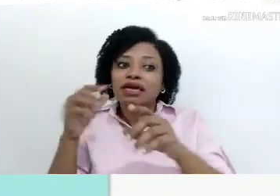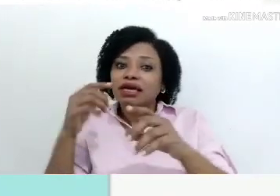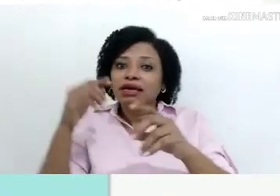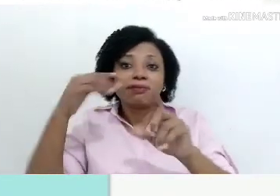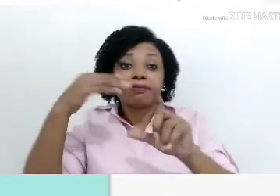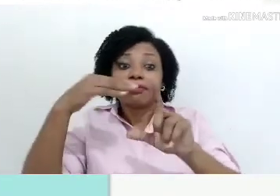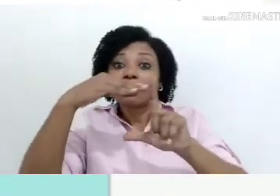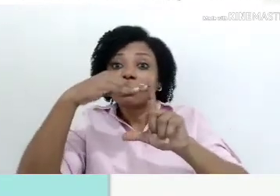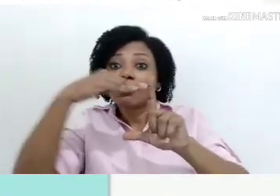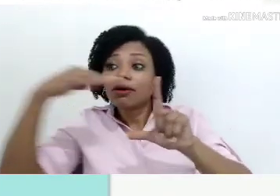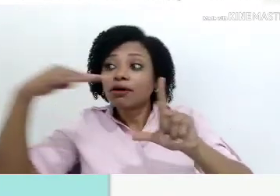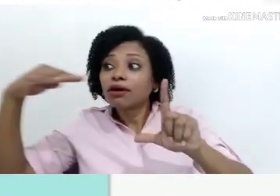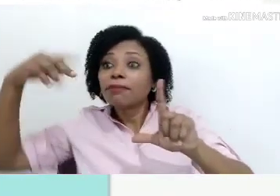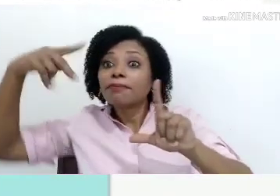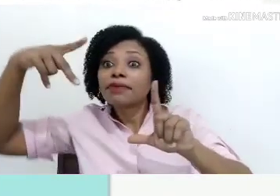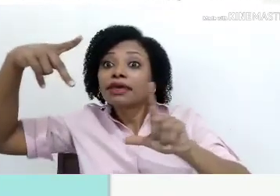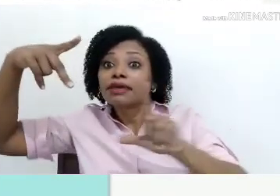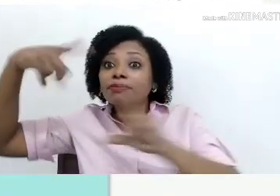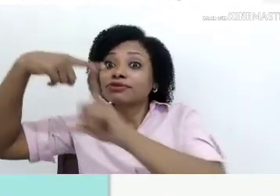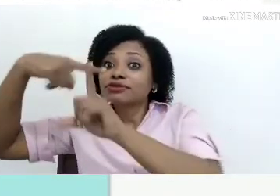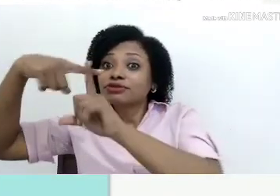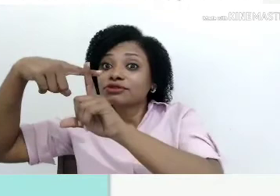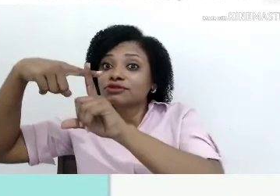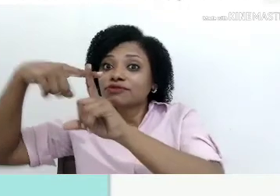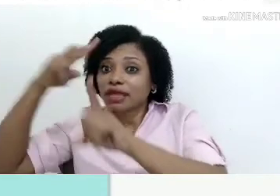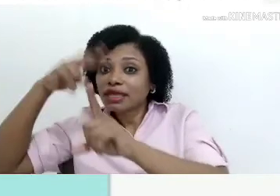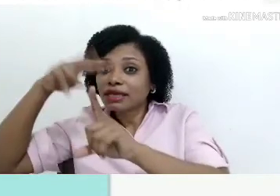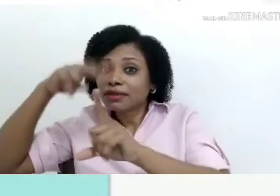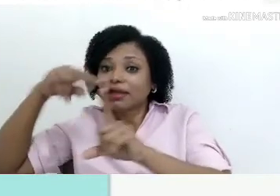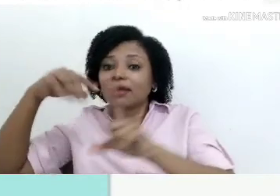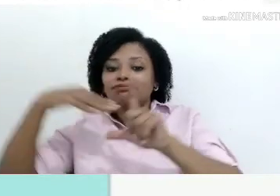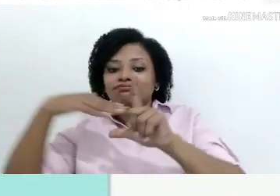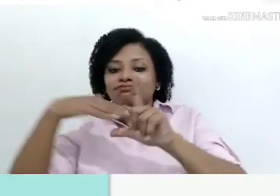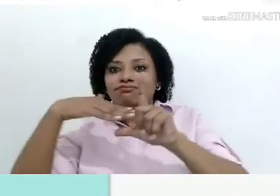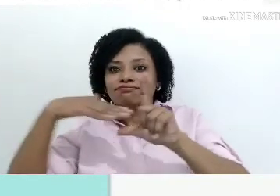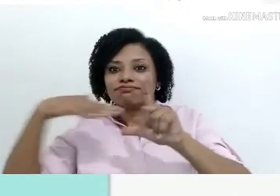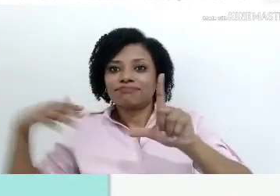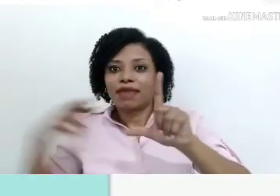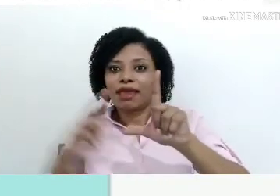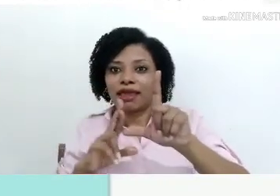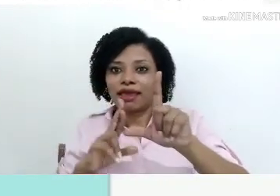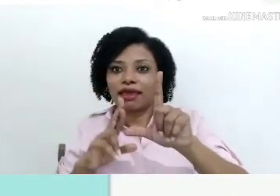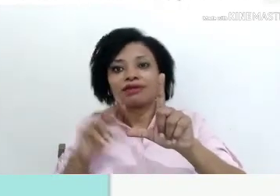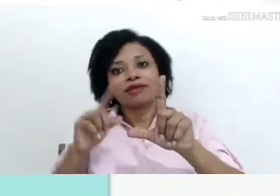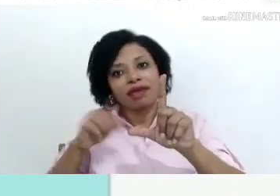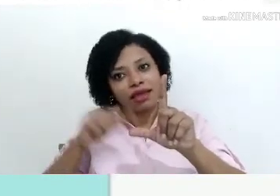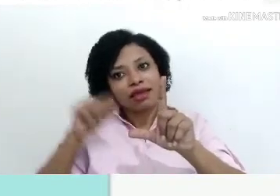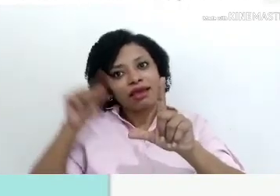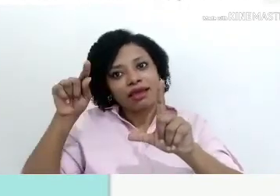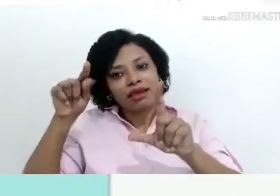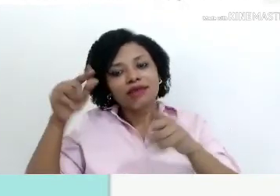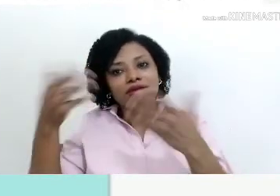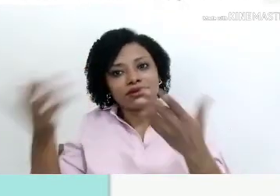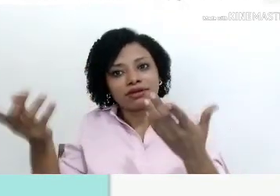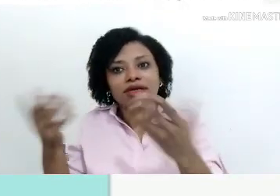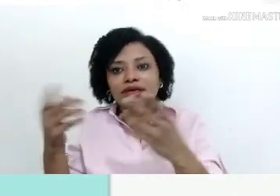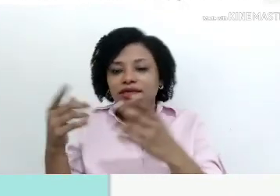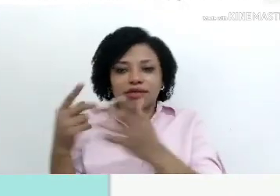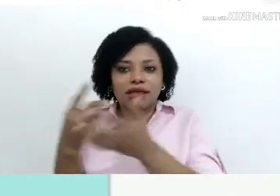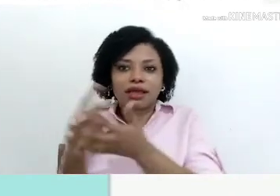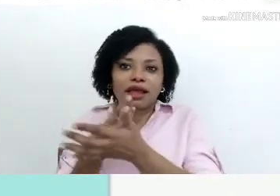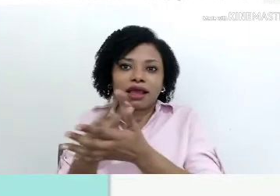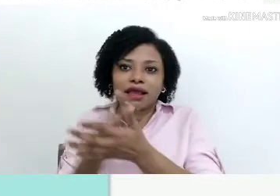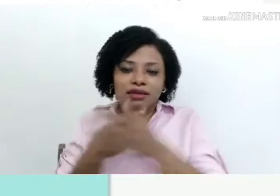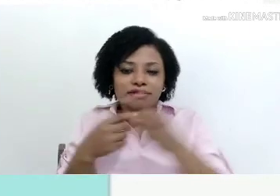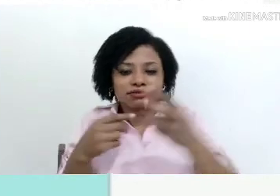indireta, seria C mais D dando A mais B, tá? Então, a direta é nesse sentido. É